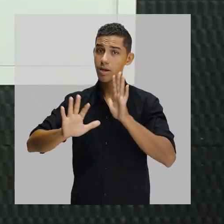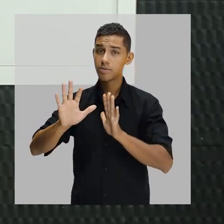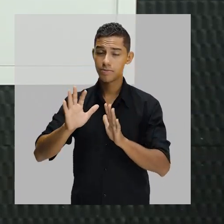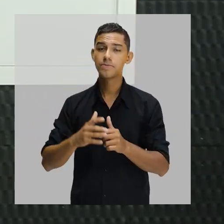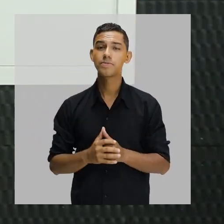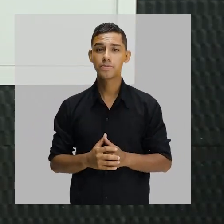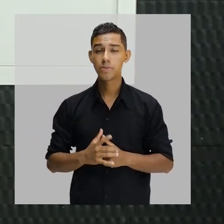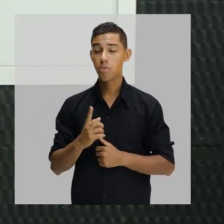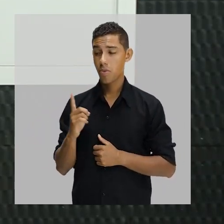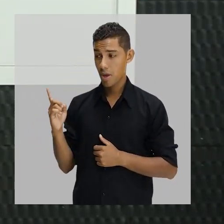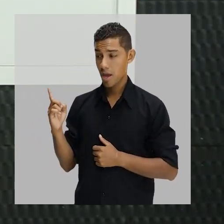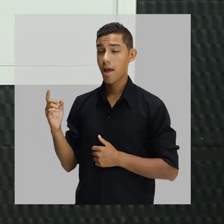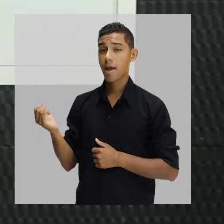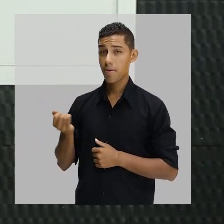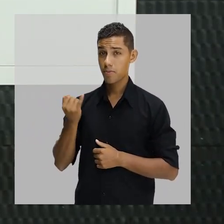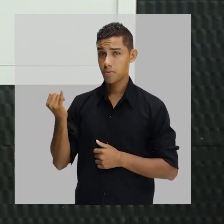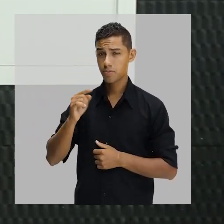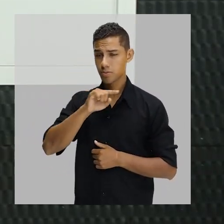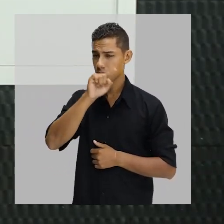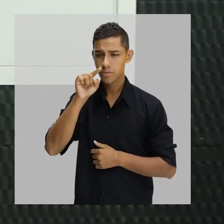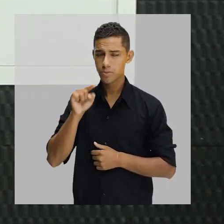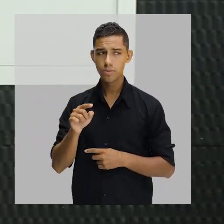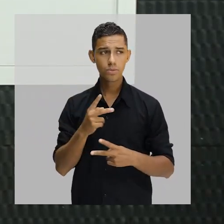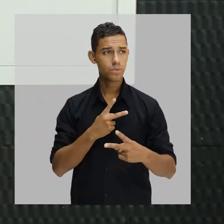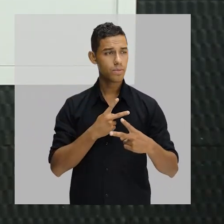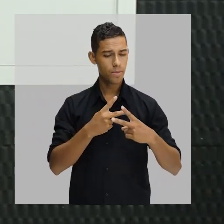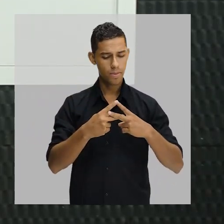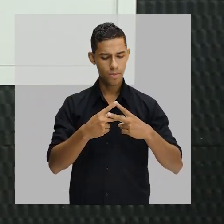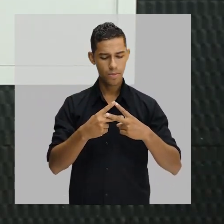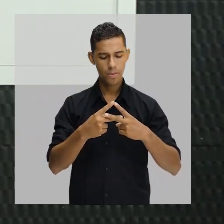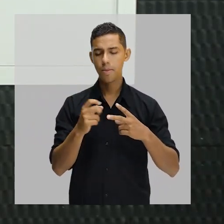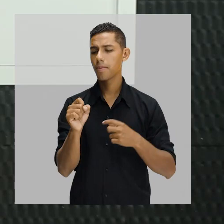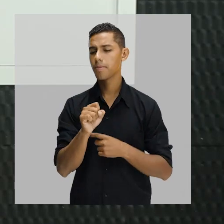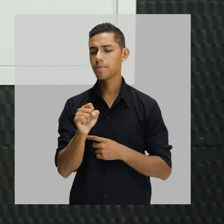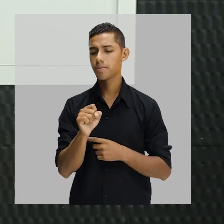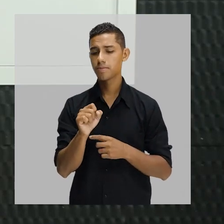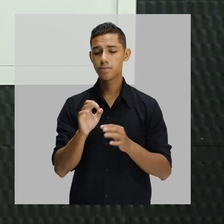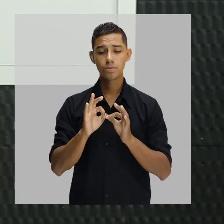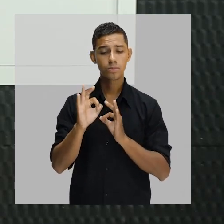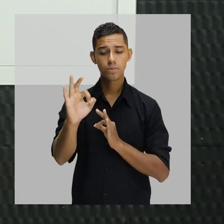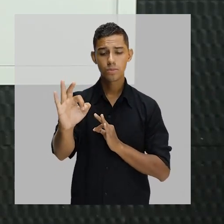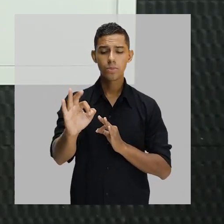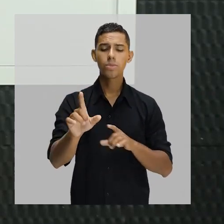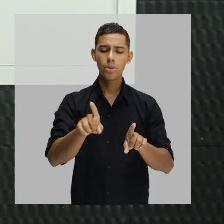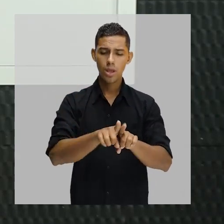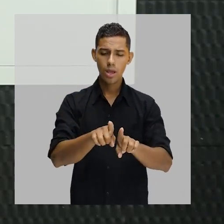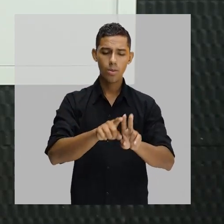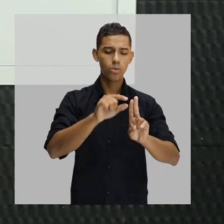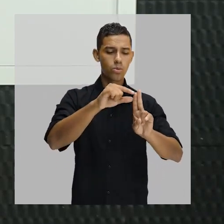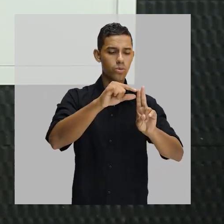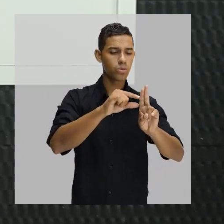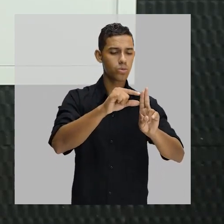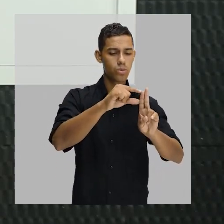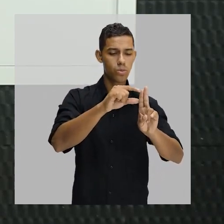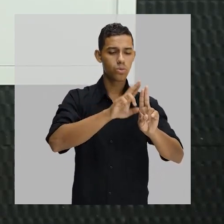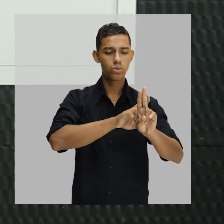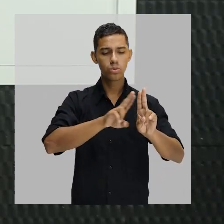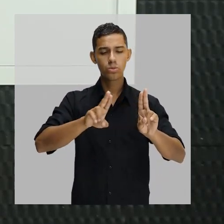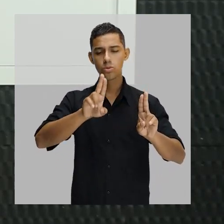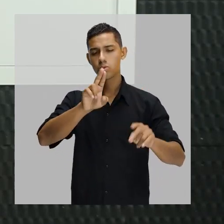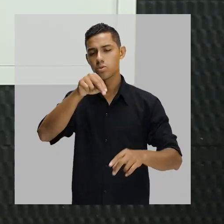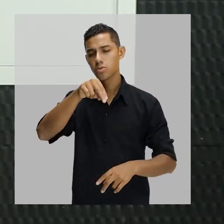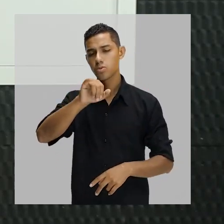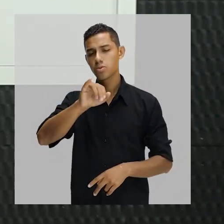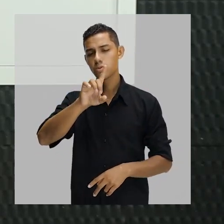Tá, ok? Então, nós temos ali unidades de velocidade, de distância e de tempo que são diferentes. Tá,